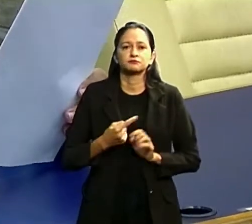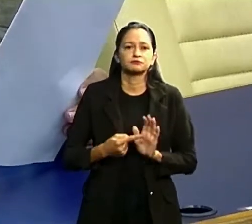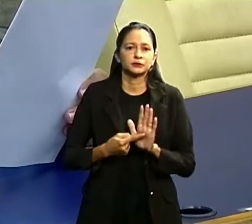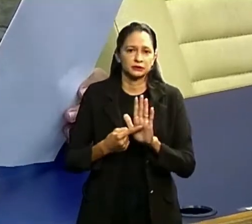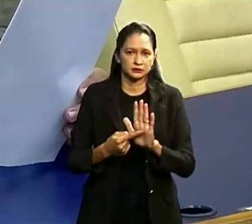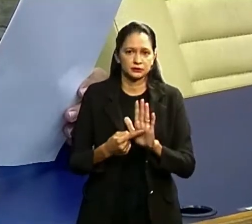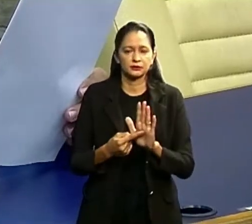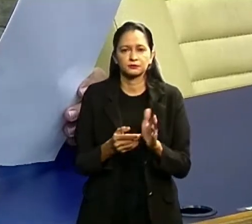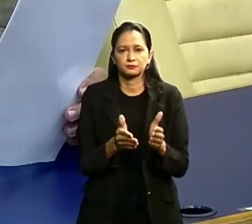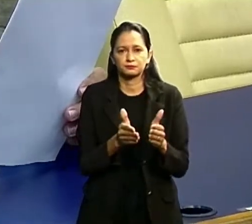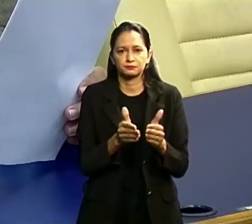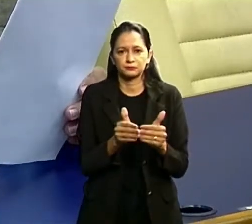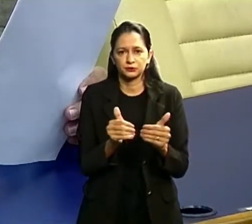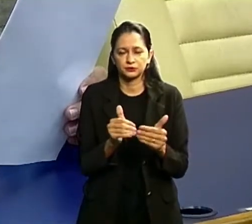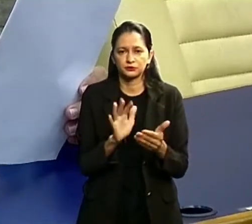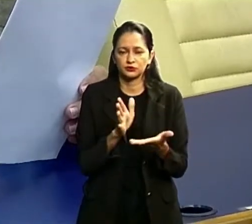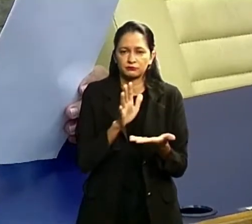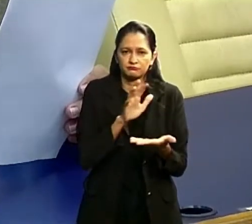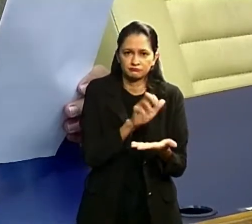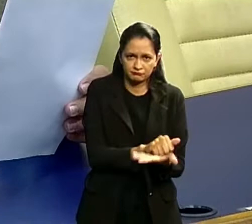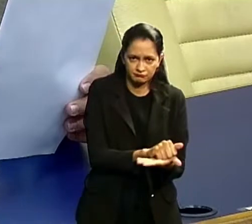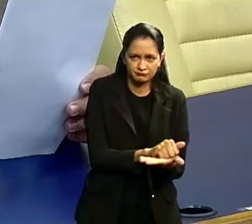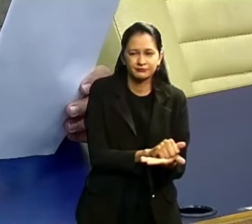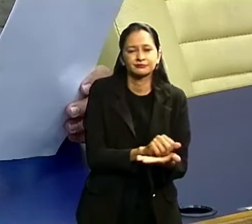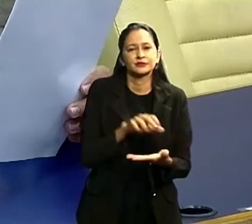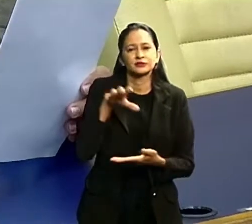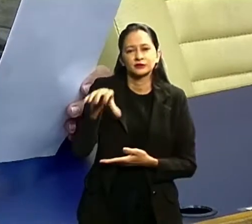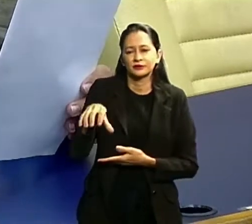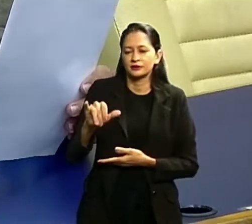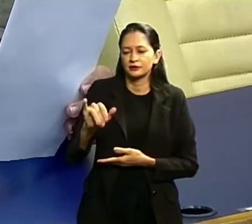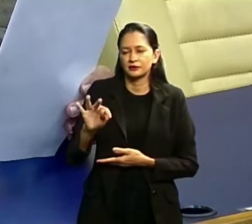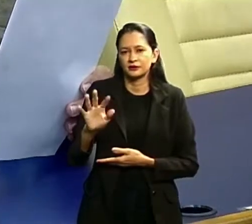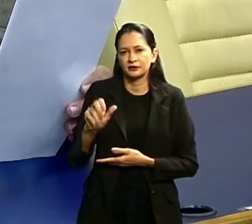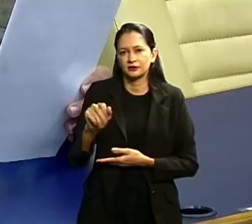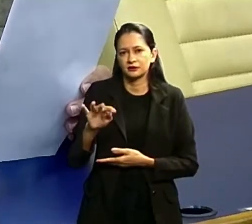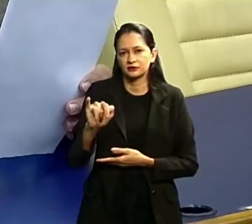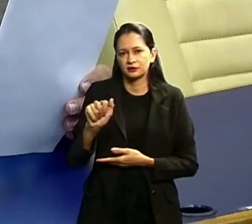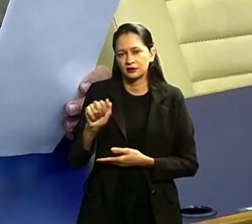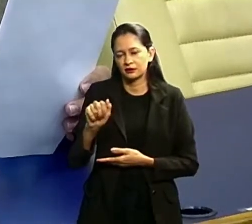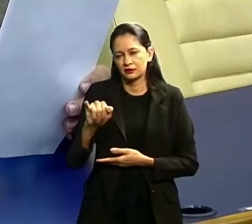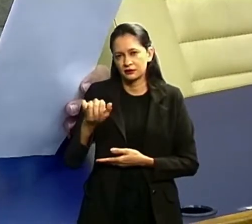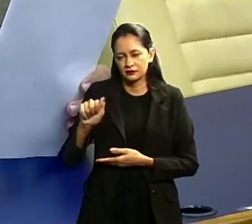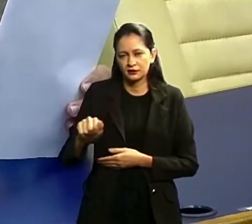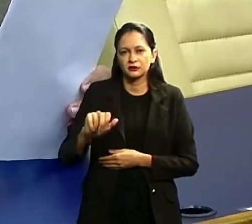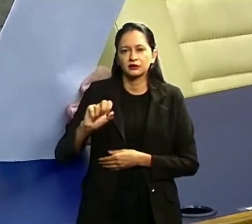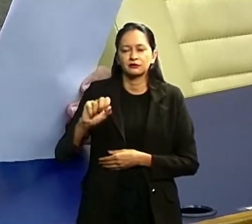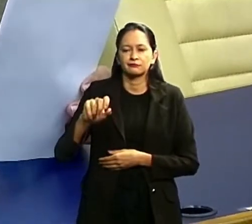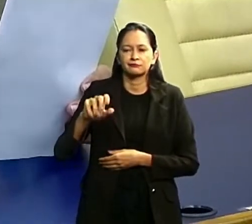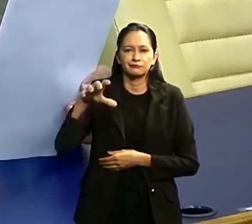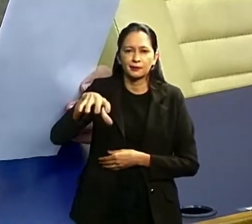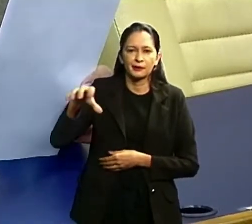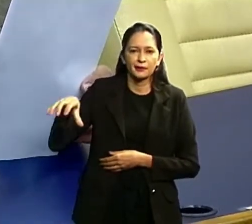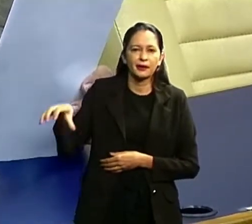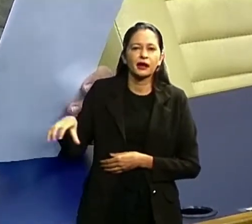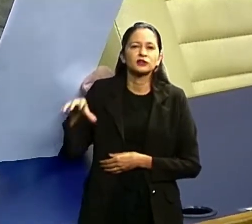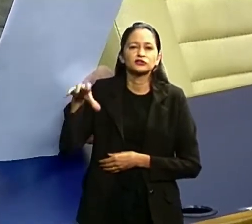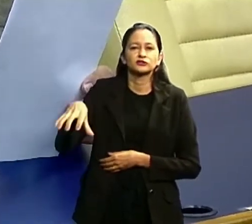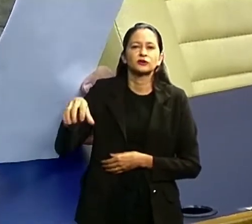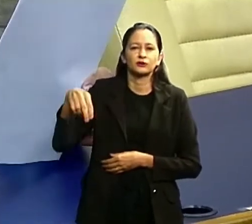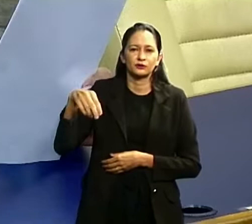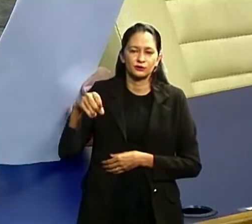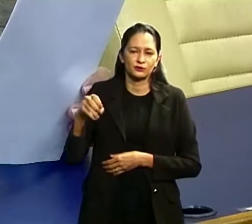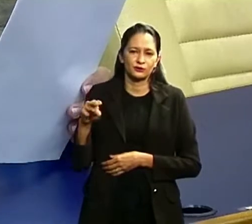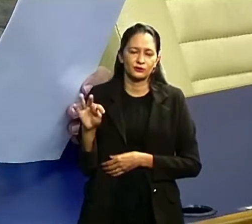formalizados, ali para a região do Tatiai, Pompeia, São Judas, Vila Maria Rosa, Xangri-Lá, Orlando de Moraes, Alice Barbosa, Morada